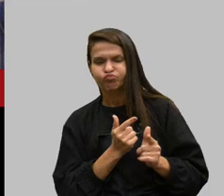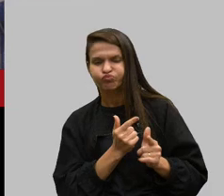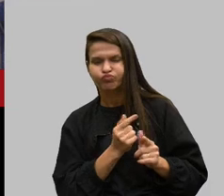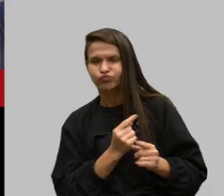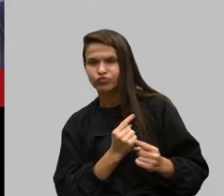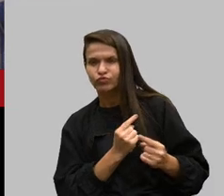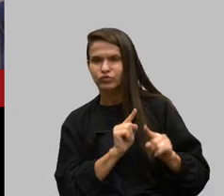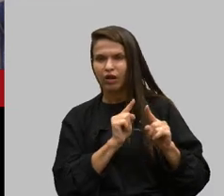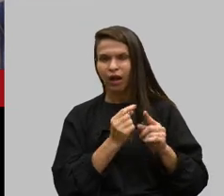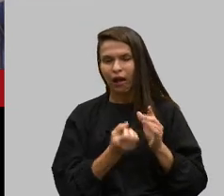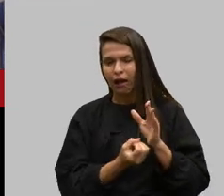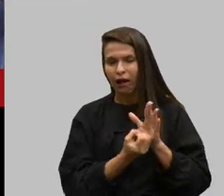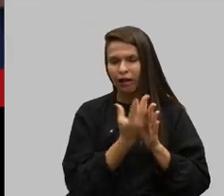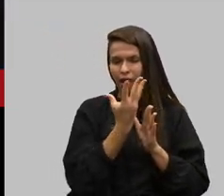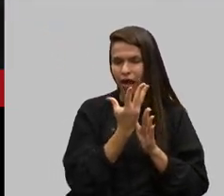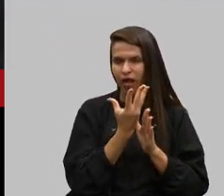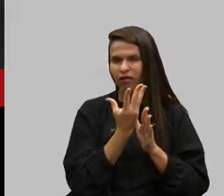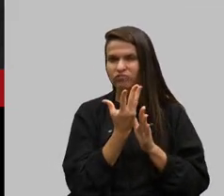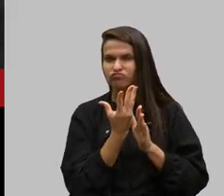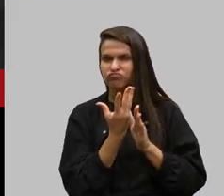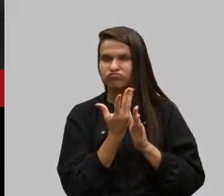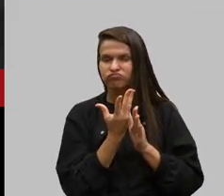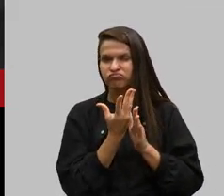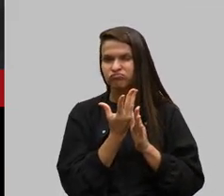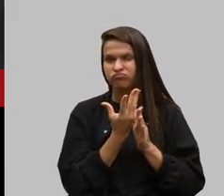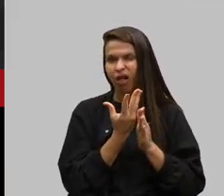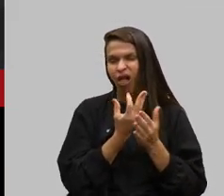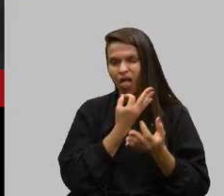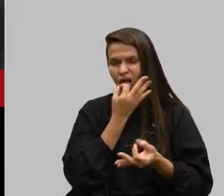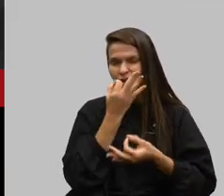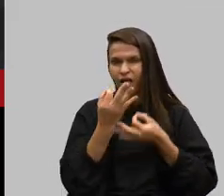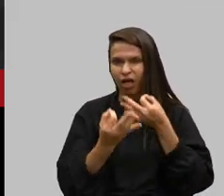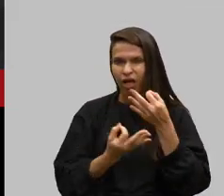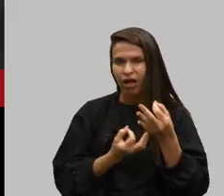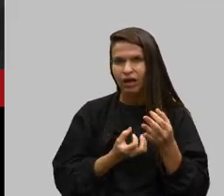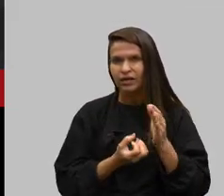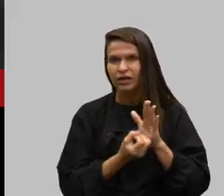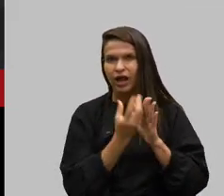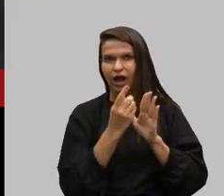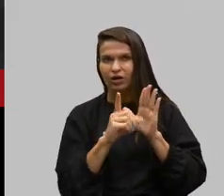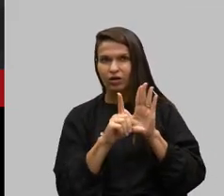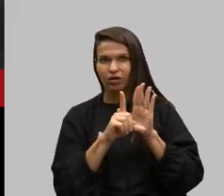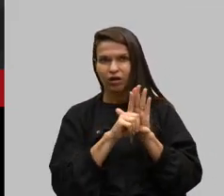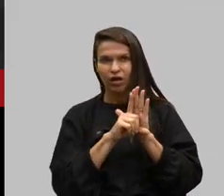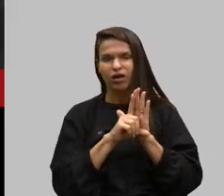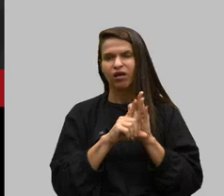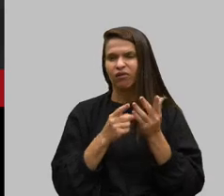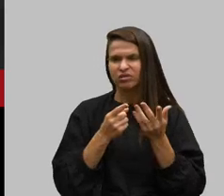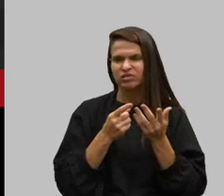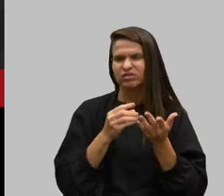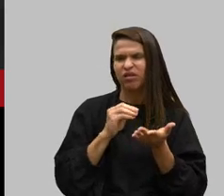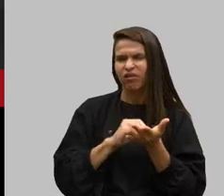subterfúgios criaram e leis criaram o que estava irregular